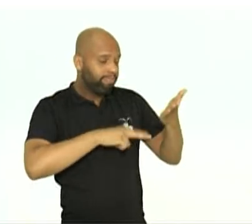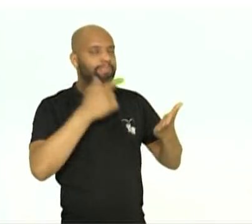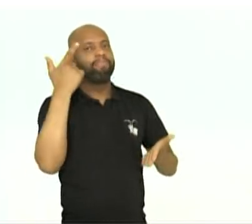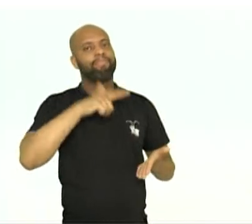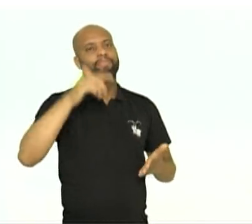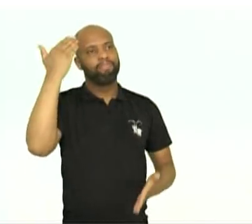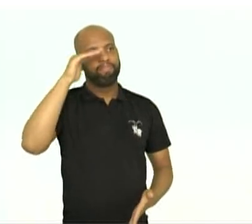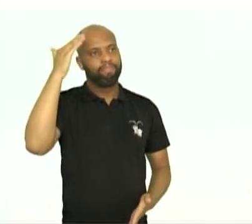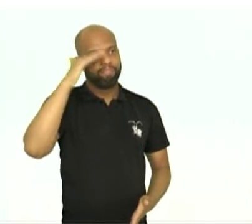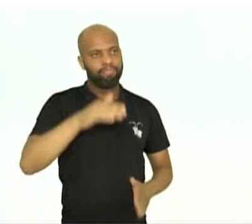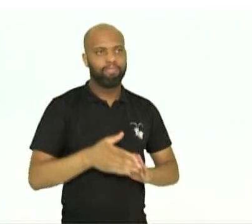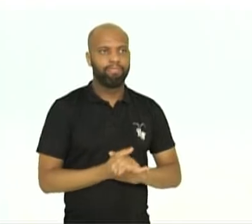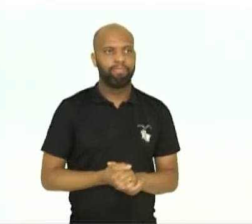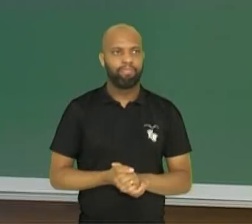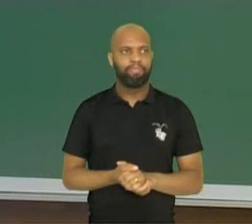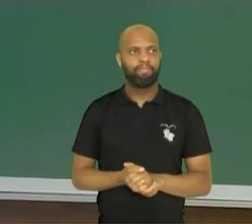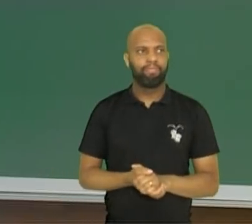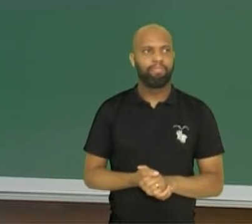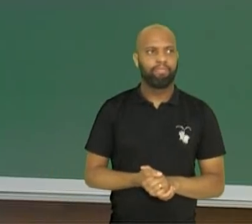se autoexplica.